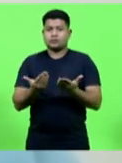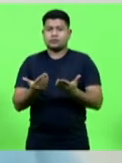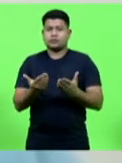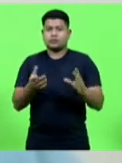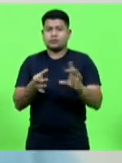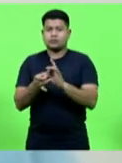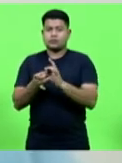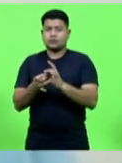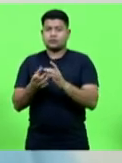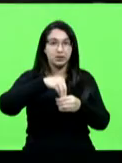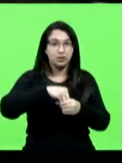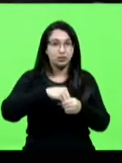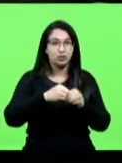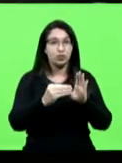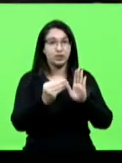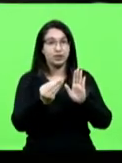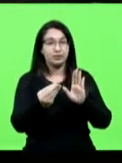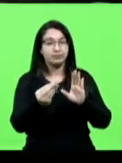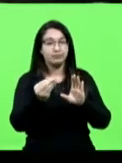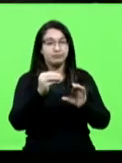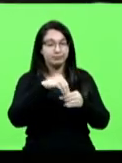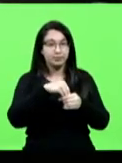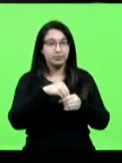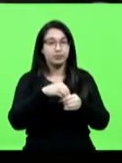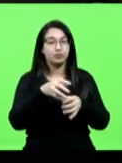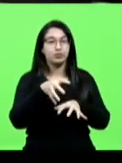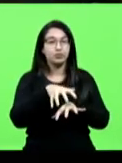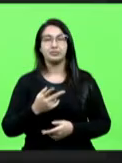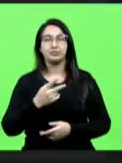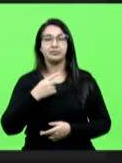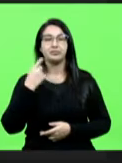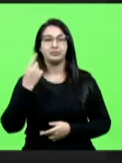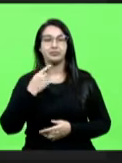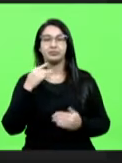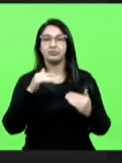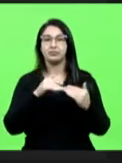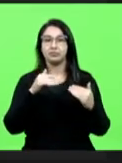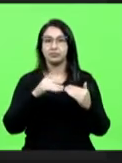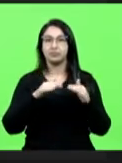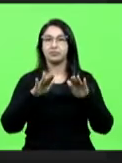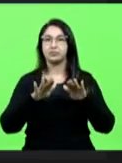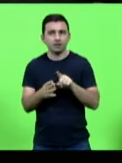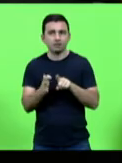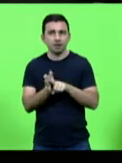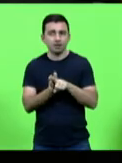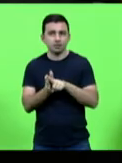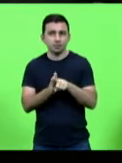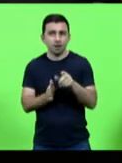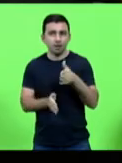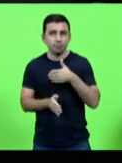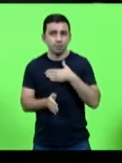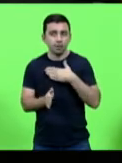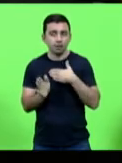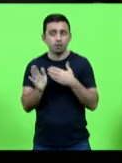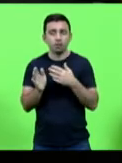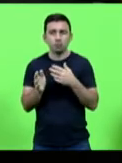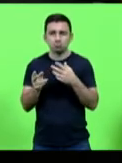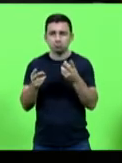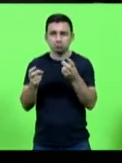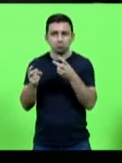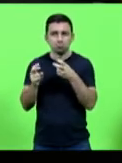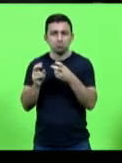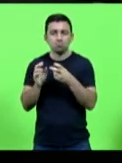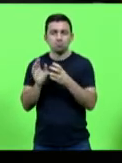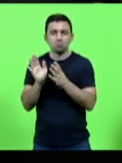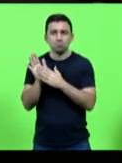deputada Luciane Carminati, e foi relatada pelo deputado doutor Vicente Caro Preso. A proposição traz